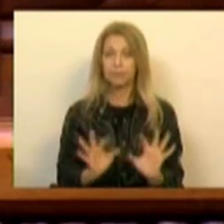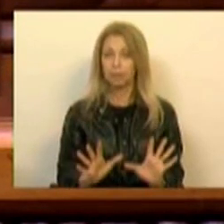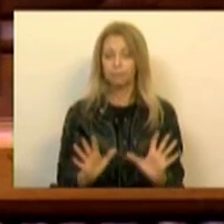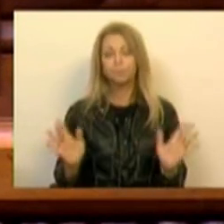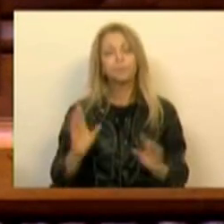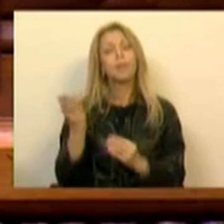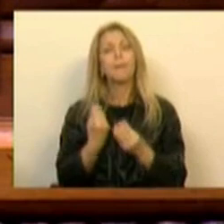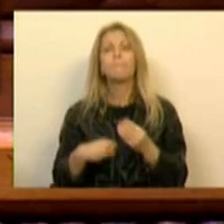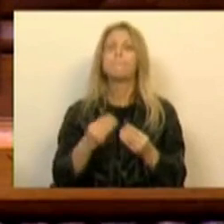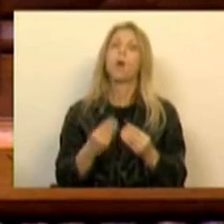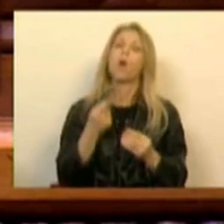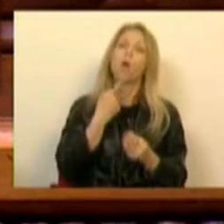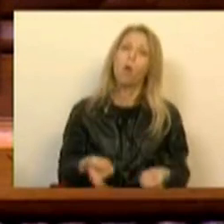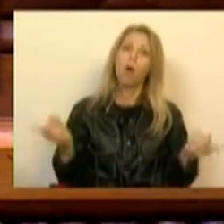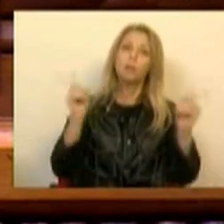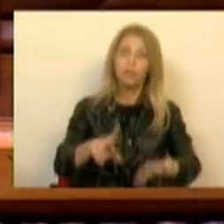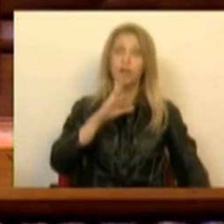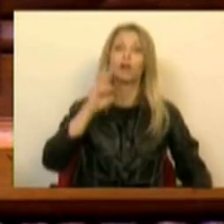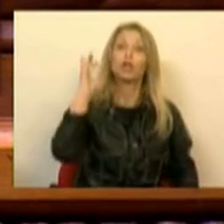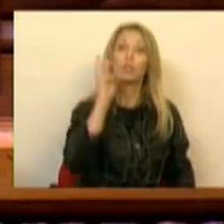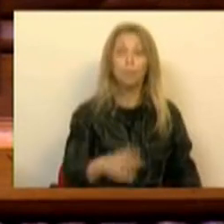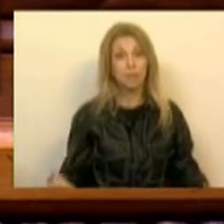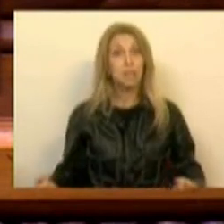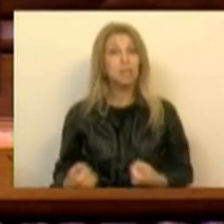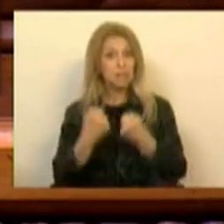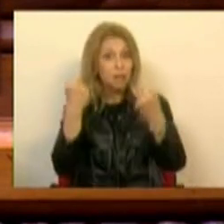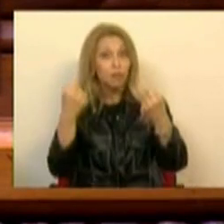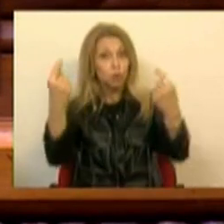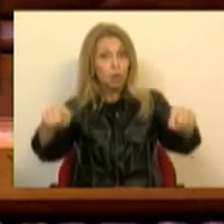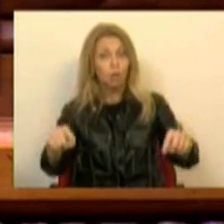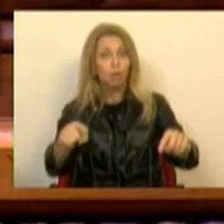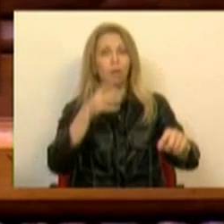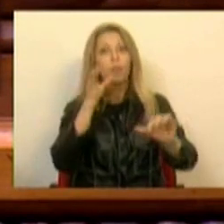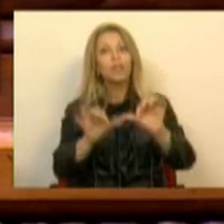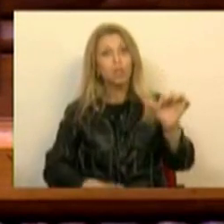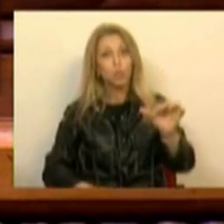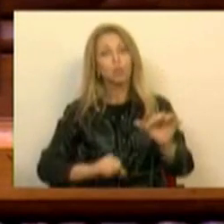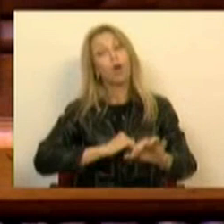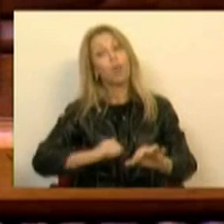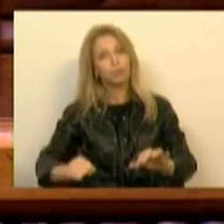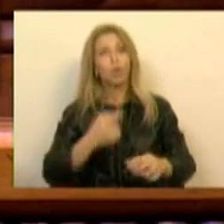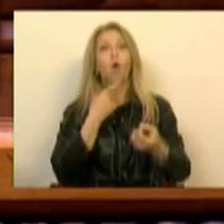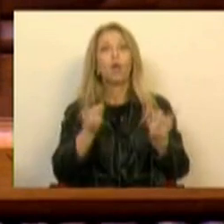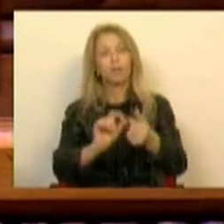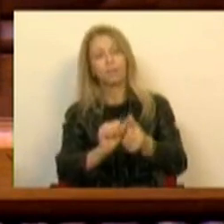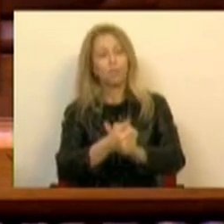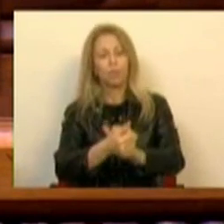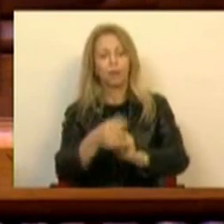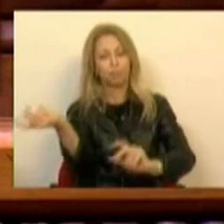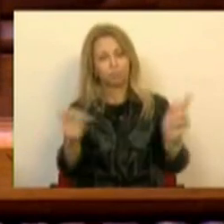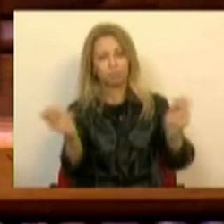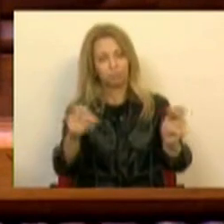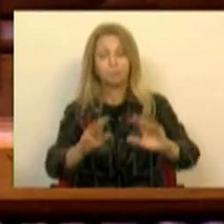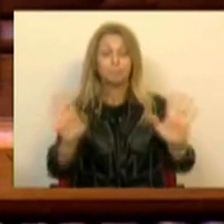mais termos respondido aos desafios que se colocaram, o discurso da oposição alterou-se, outra vez, e nos últimos meses